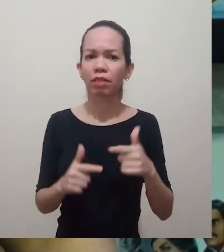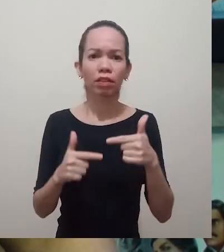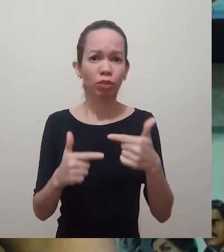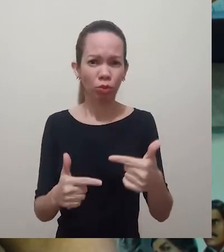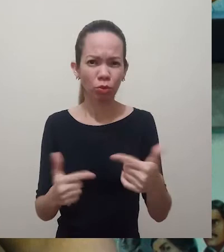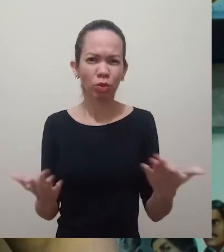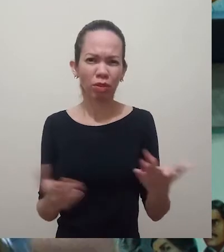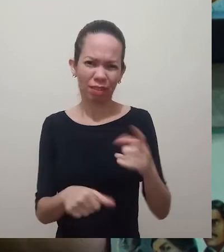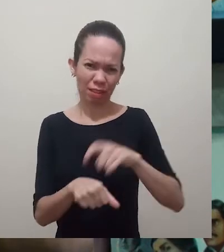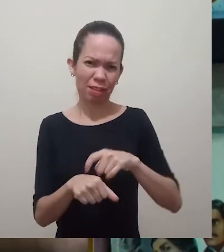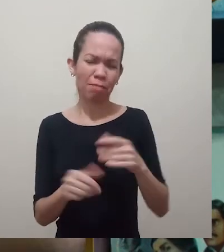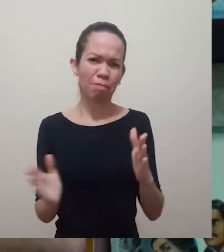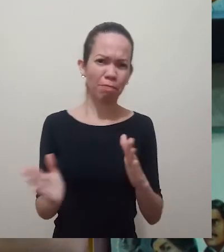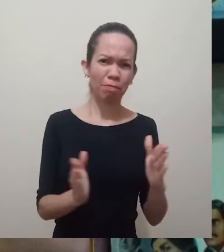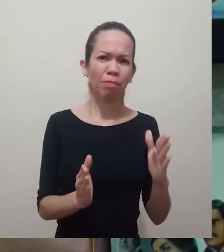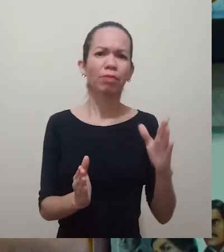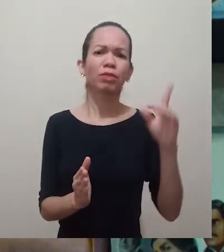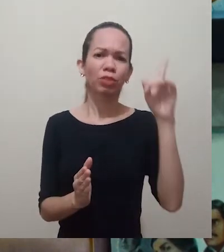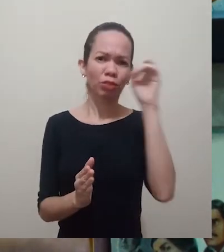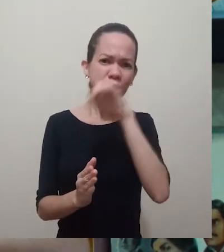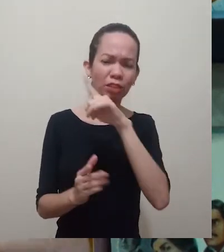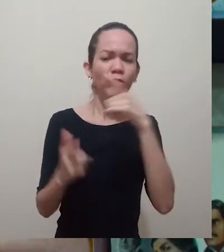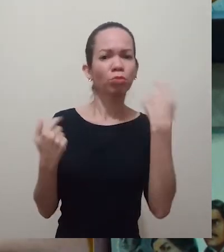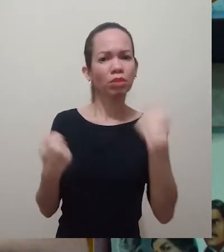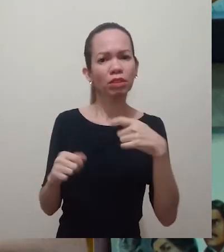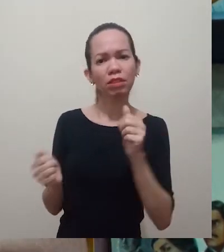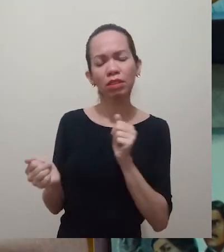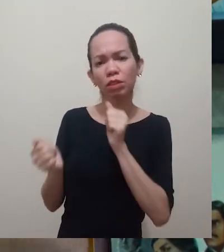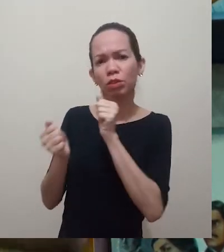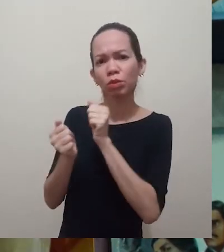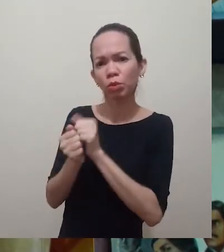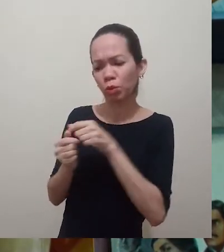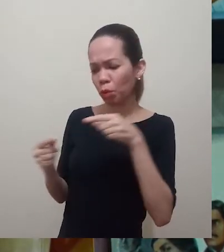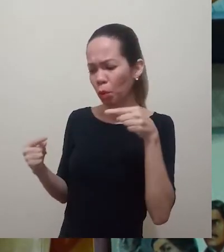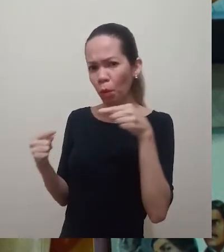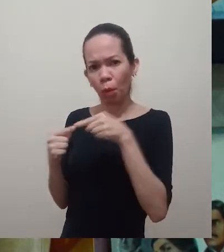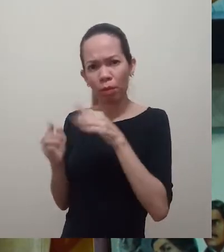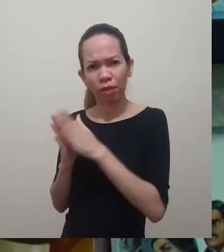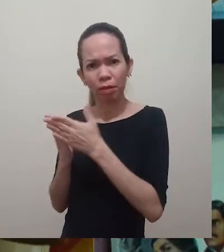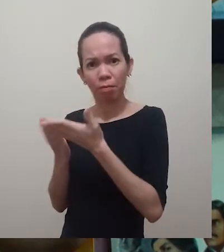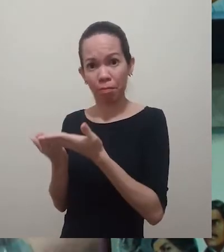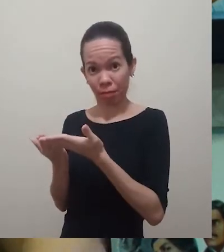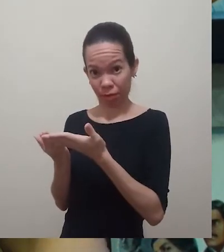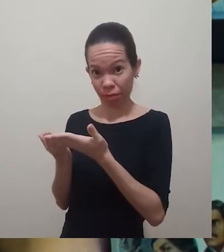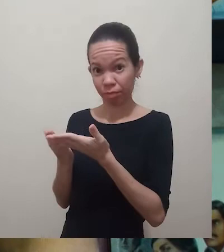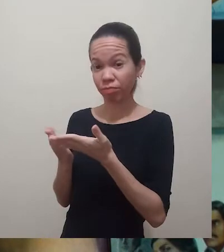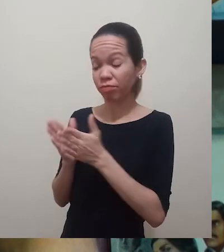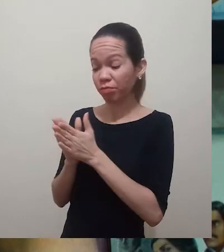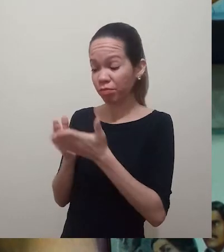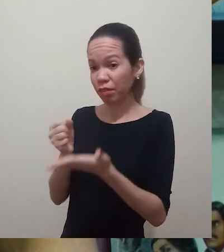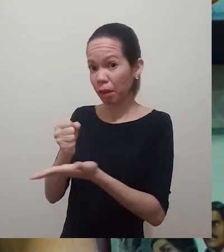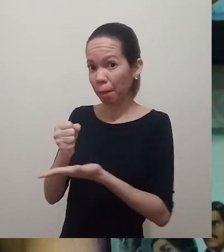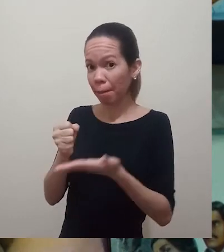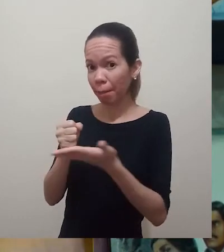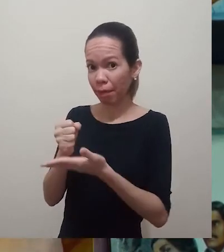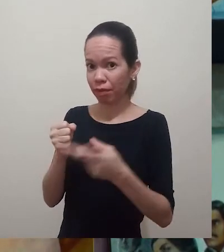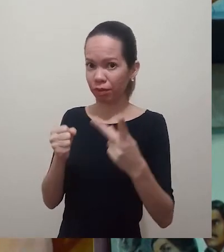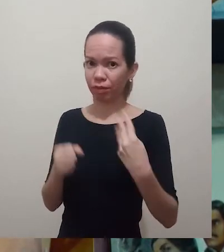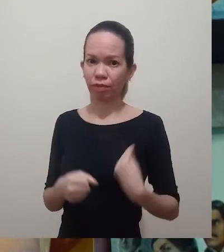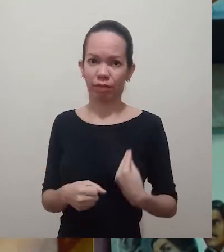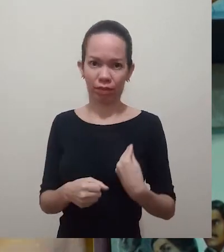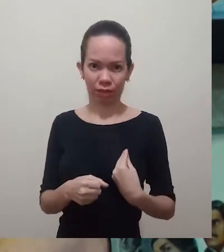dificuldade seja alinhado seja aí baseado no prumo da palavra do senhor